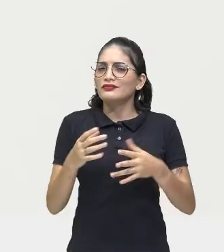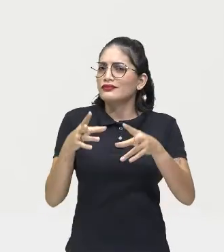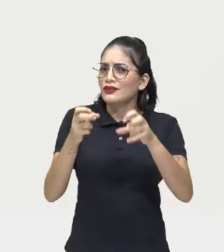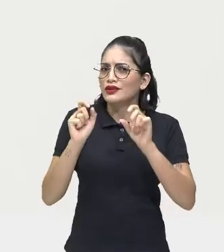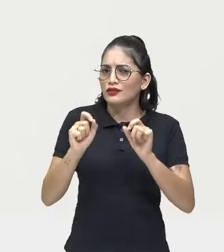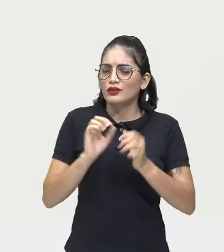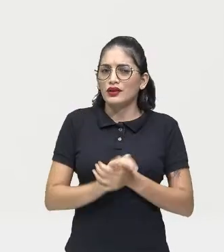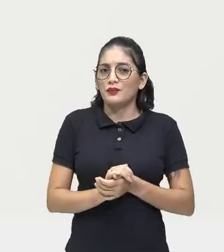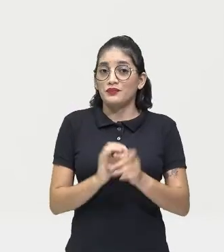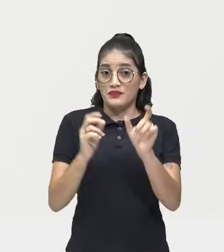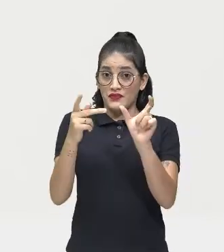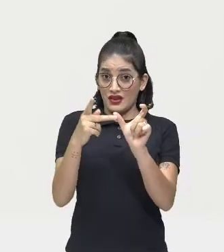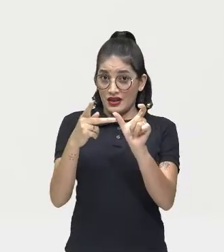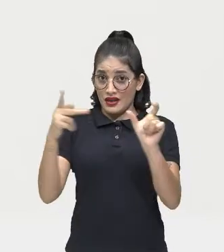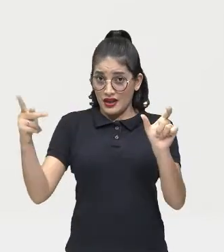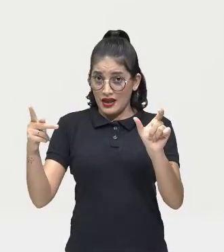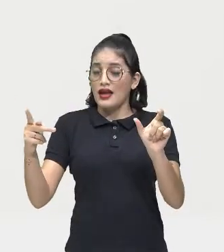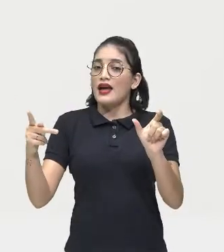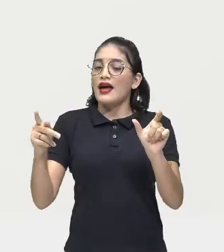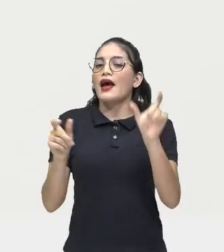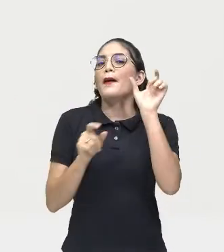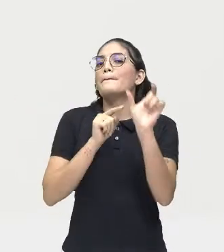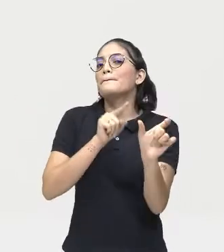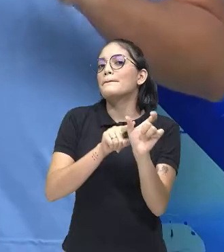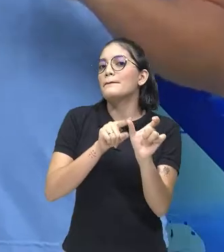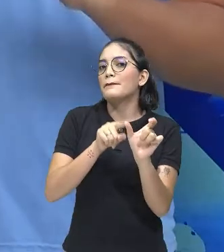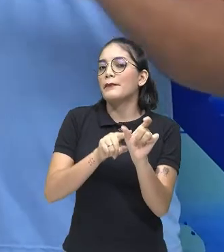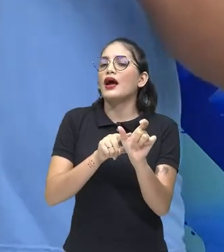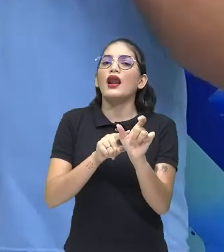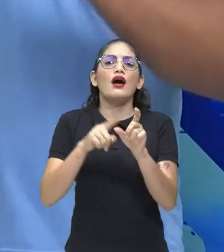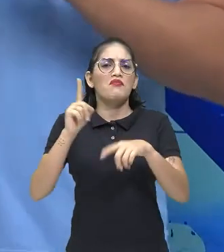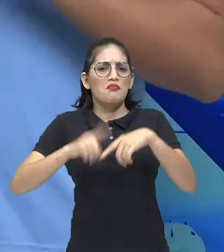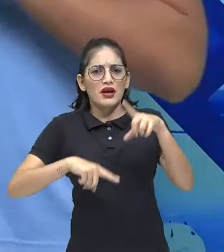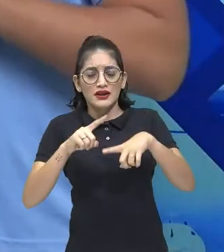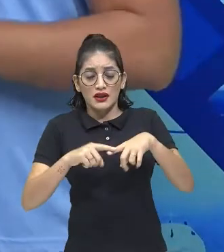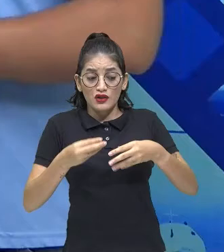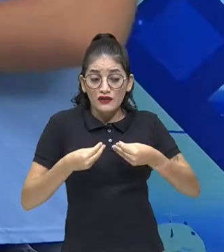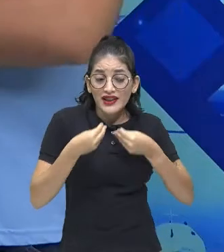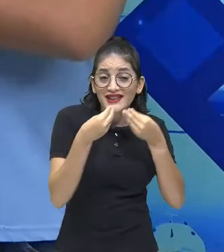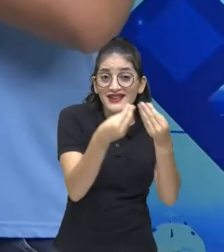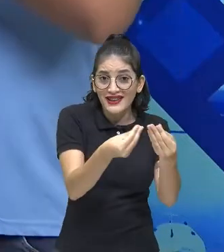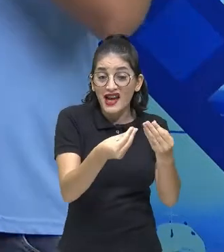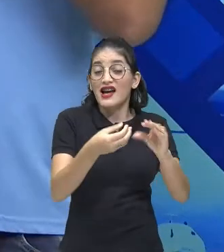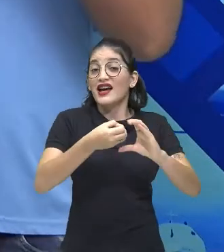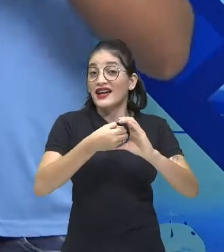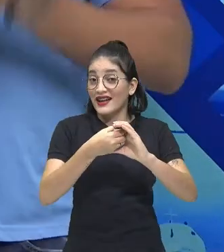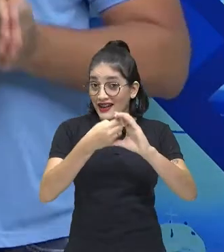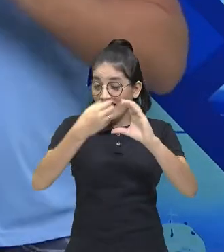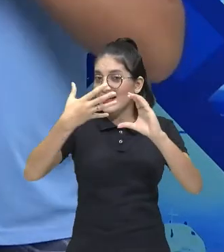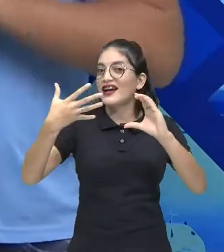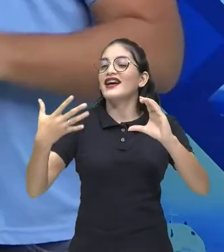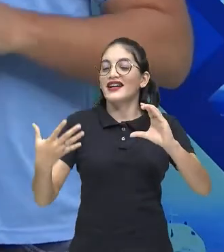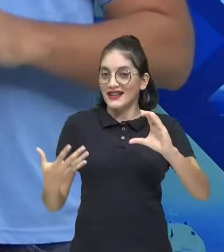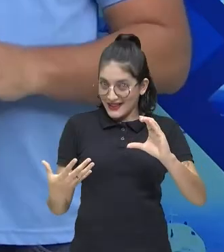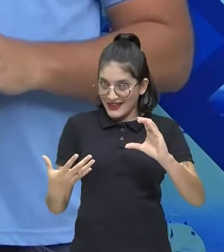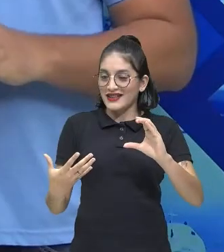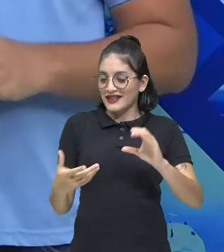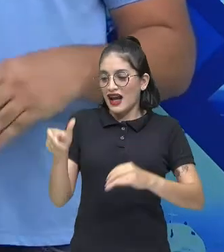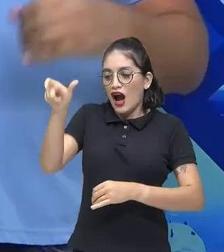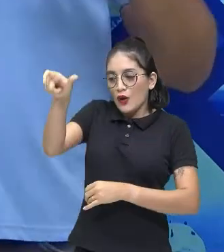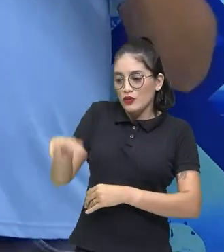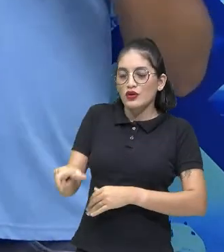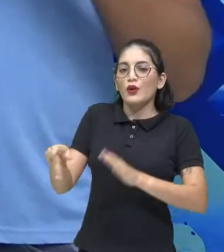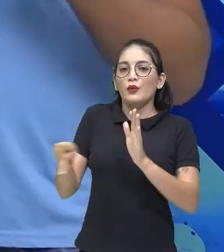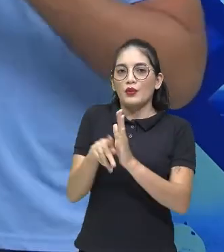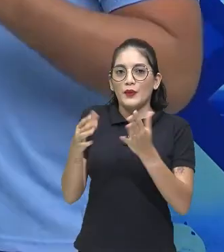o predicativo de sujeito é aquela palavra, aquele elemento que irá atribuir característica ao sujeito da